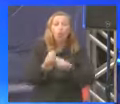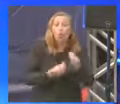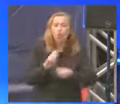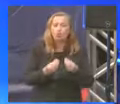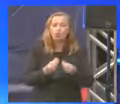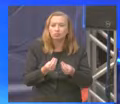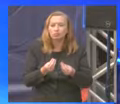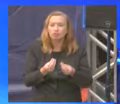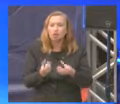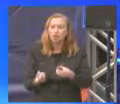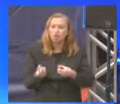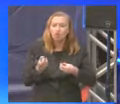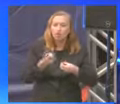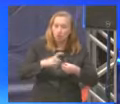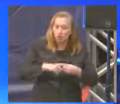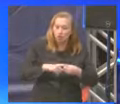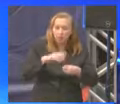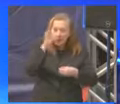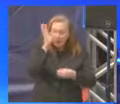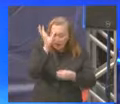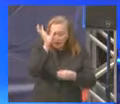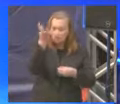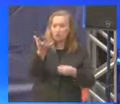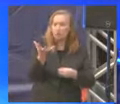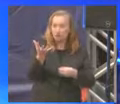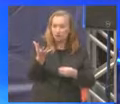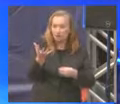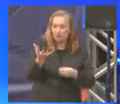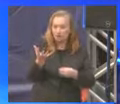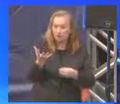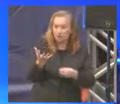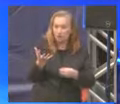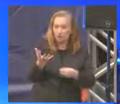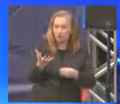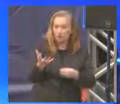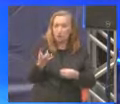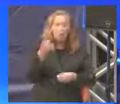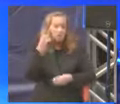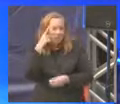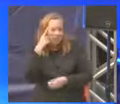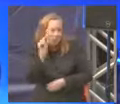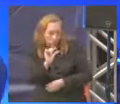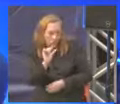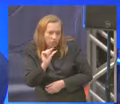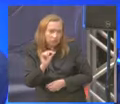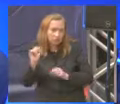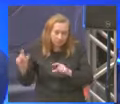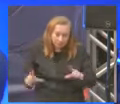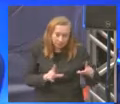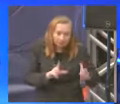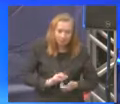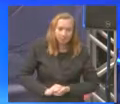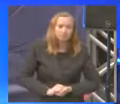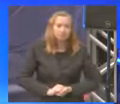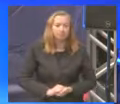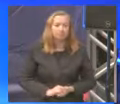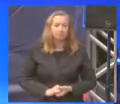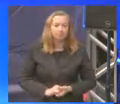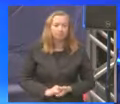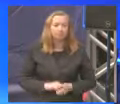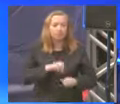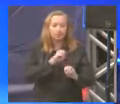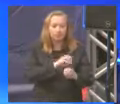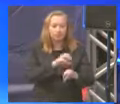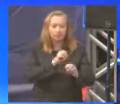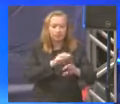para a sala de aula. É uma solução que não é voltar para a sala de aula. Vamos pensar nisso um pouquinho? Pode passar mais uma. O ensino